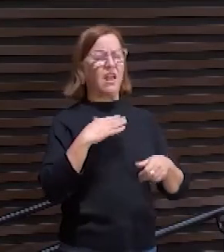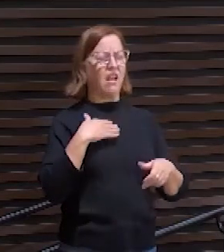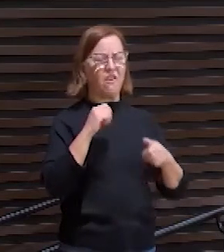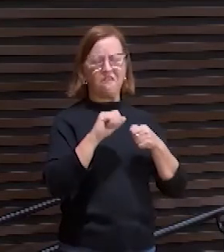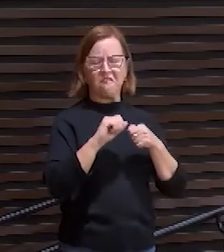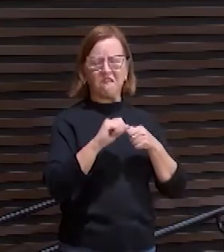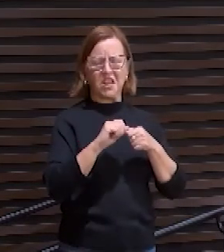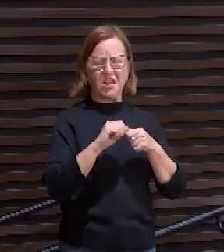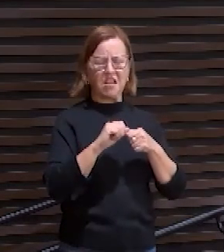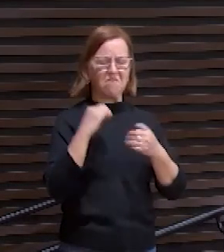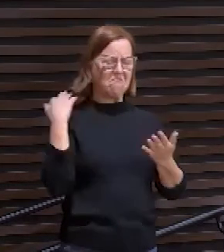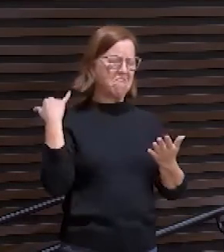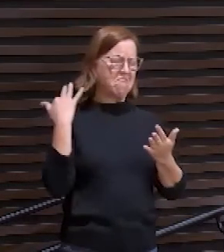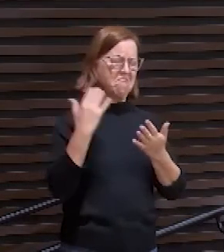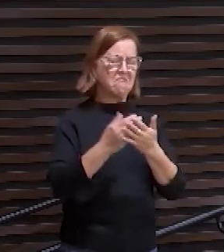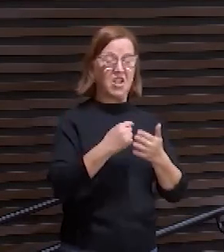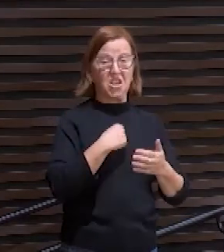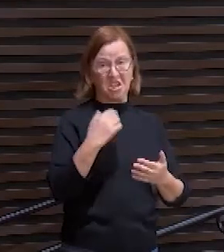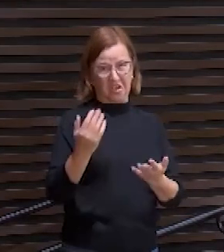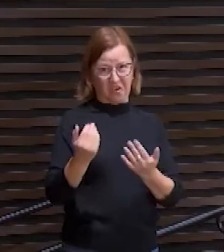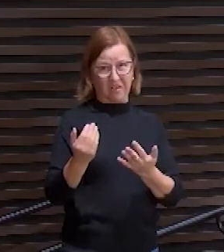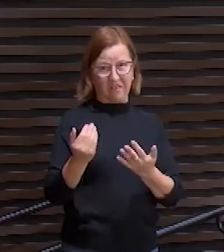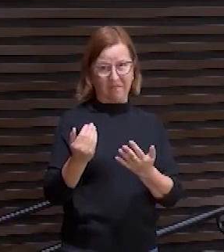minha juventude.